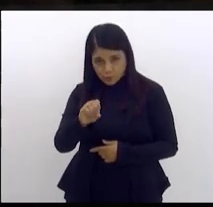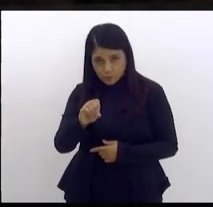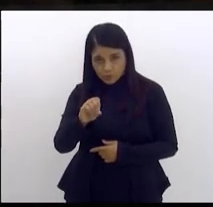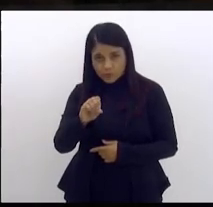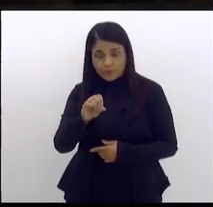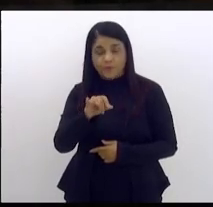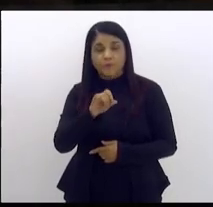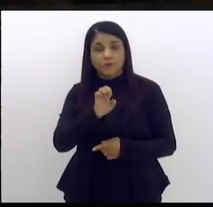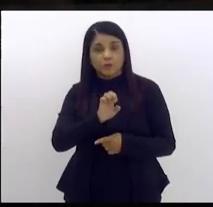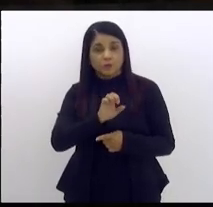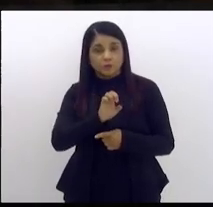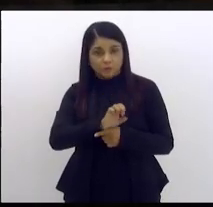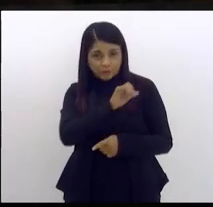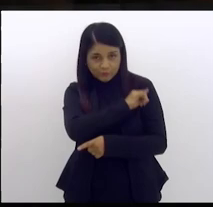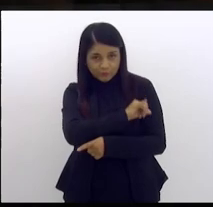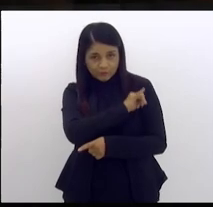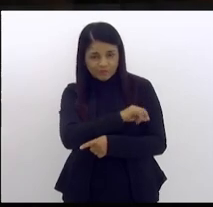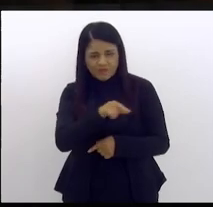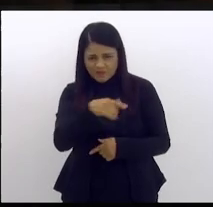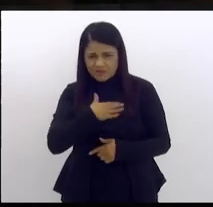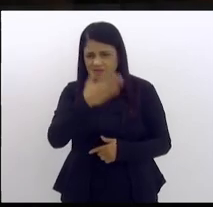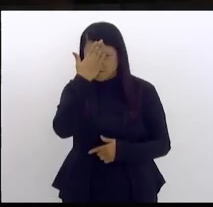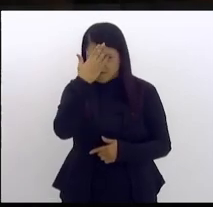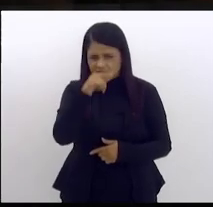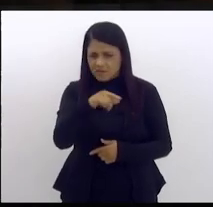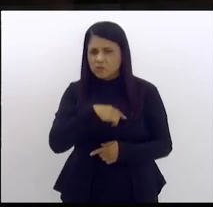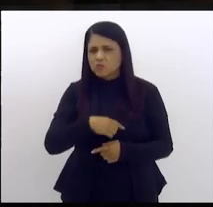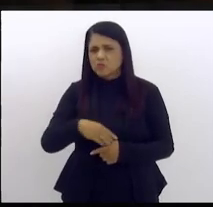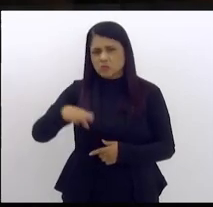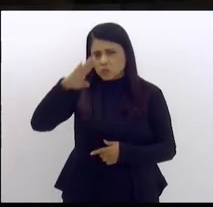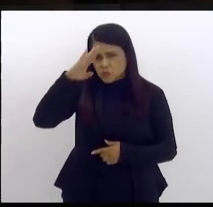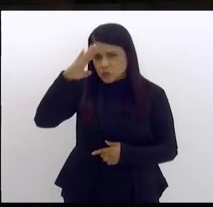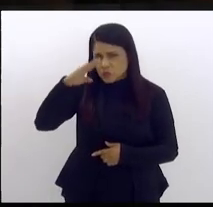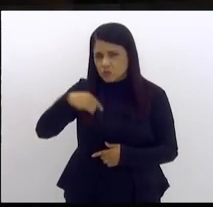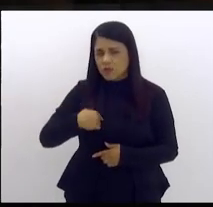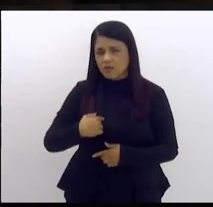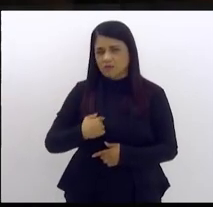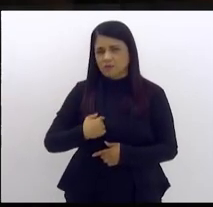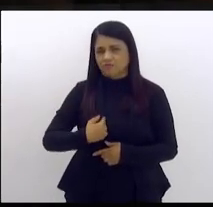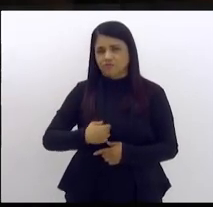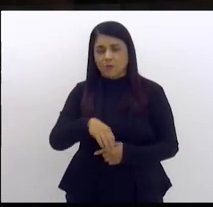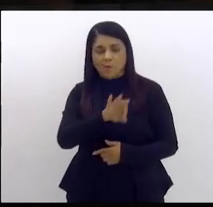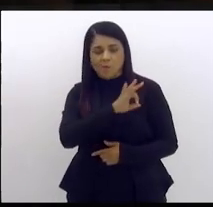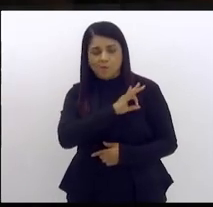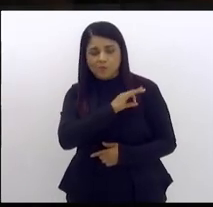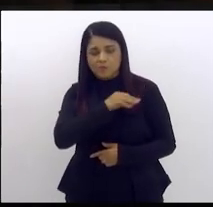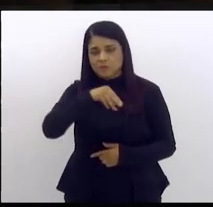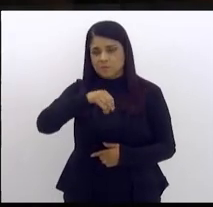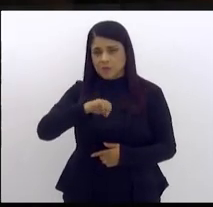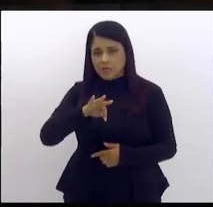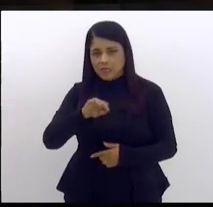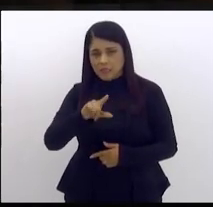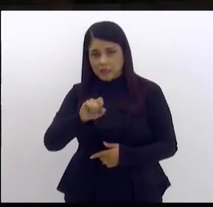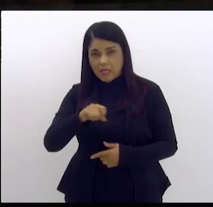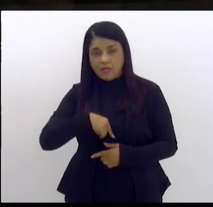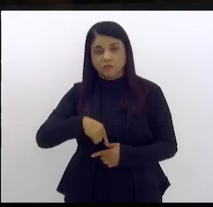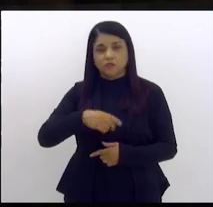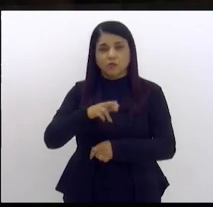um soldado da polícia militar de Roraima de Minas Gerais